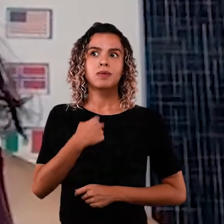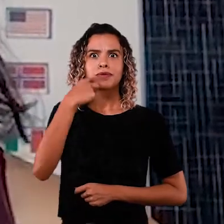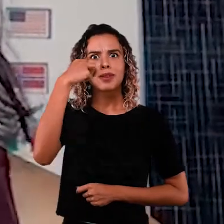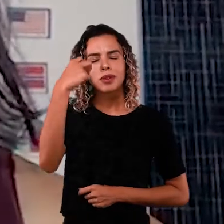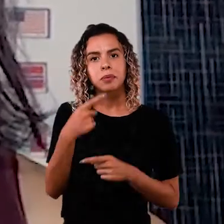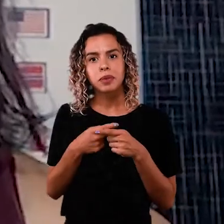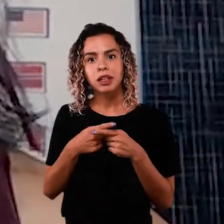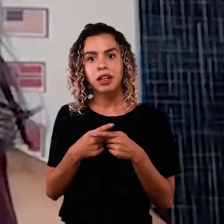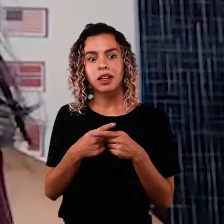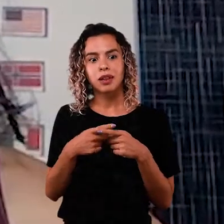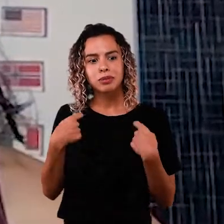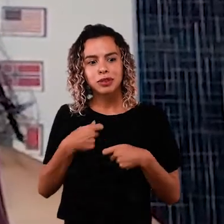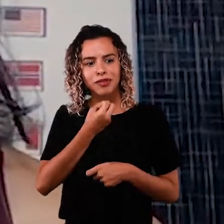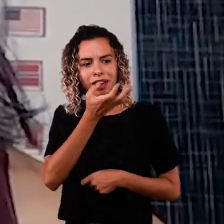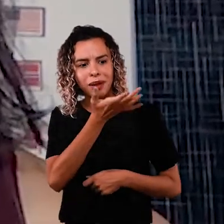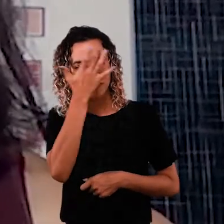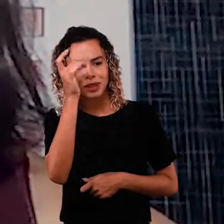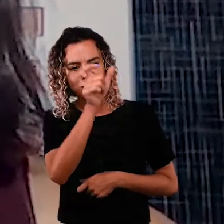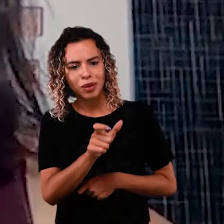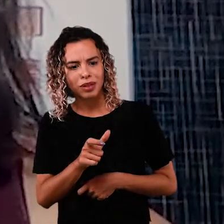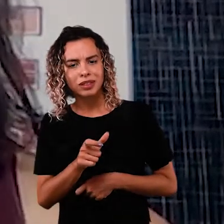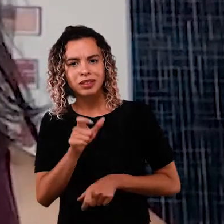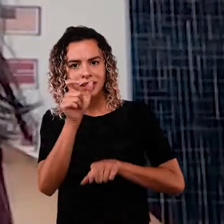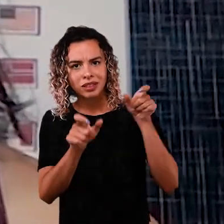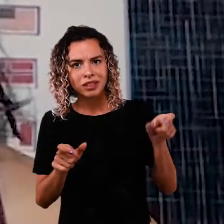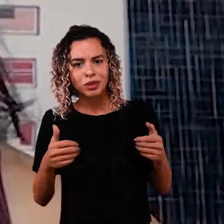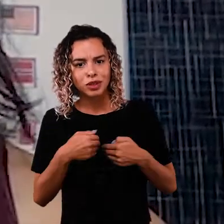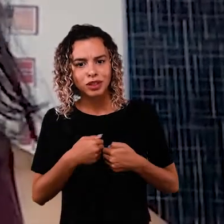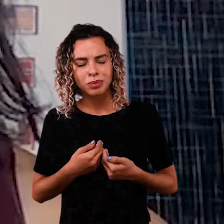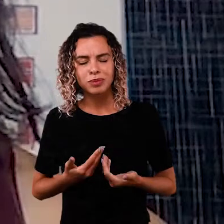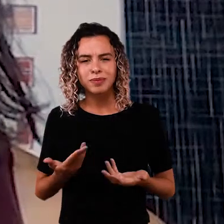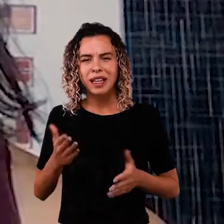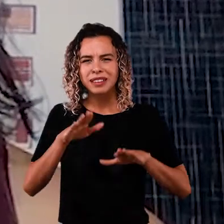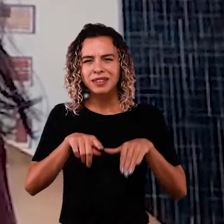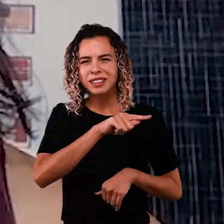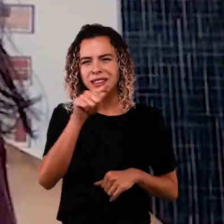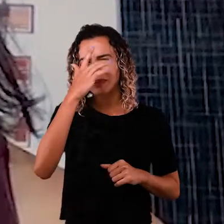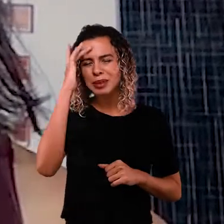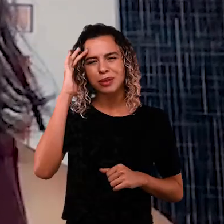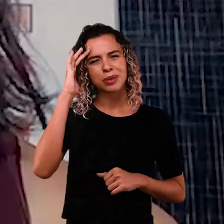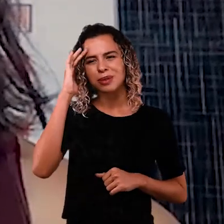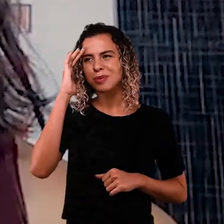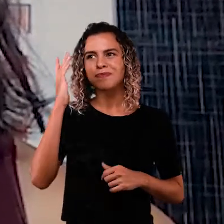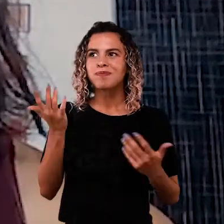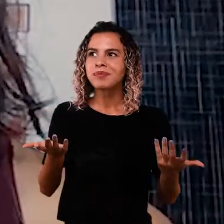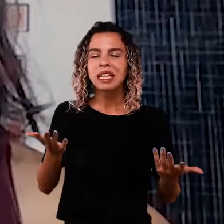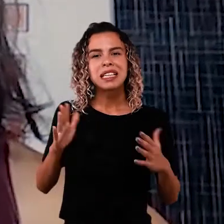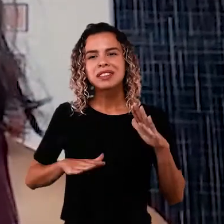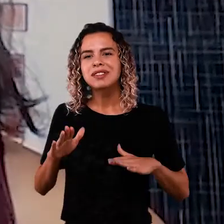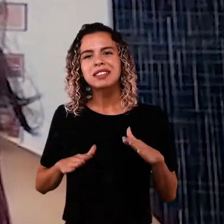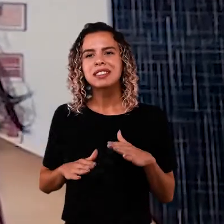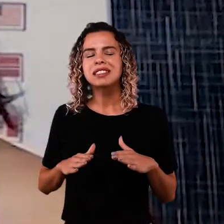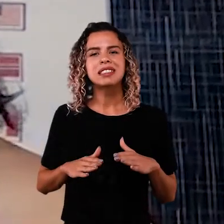aos 20 anos. Com vergonha, porque eu teria que falar para as pessoas e as pessoas, elas às vezes não